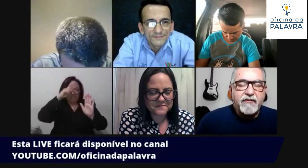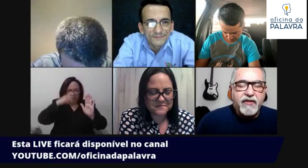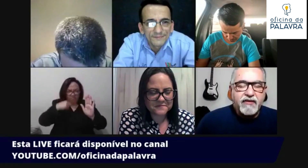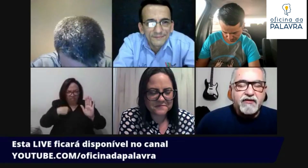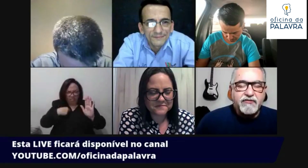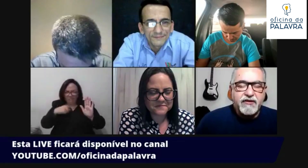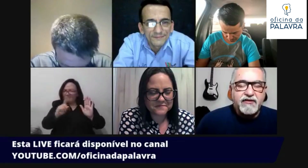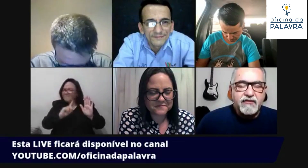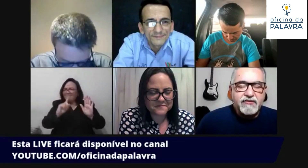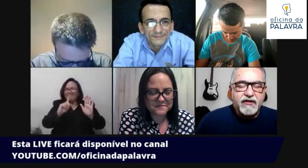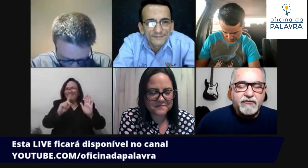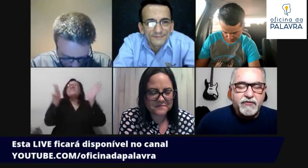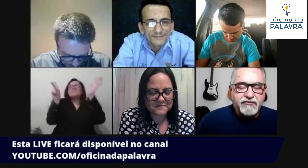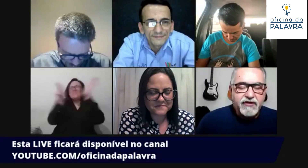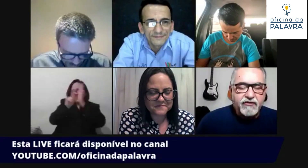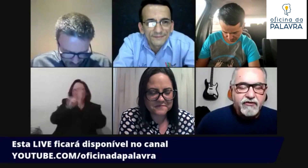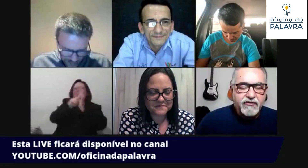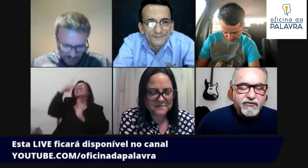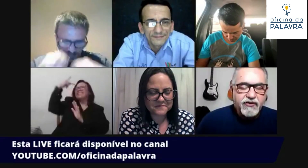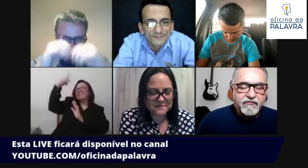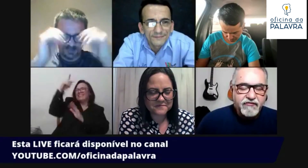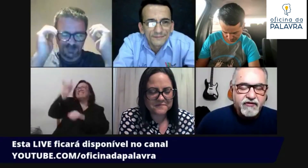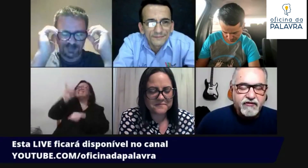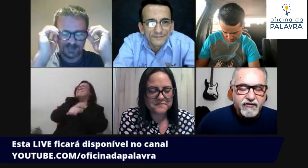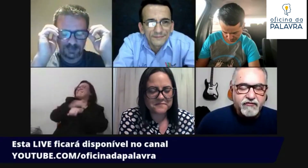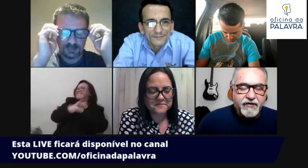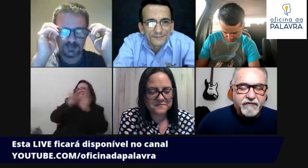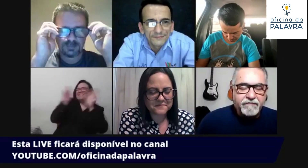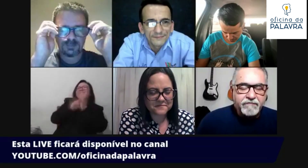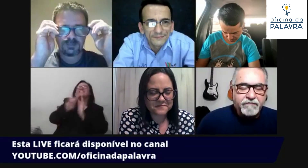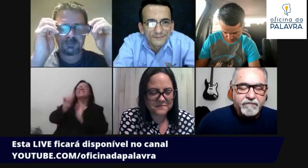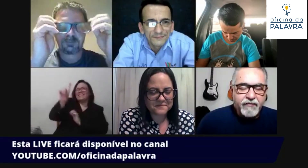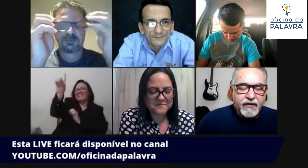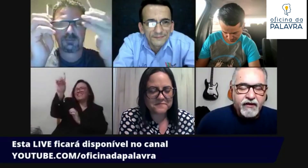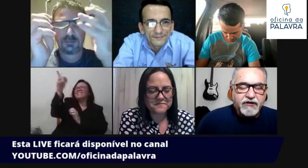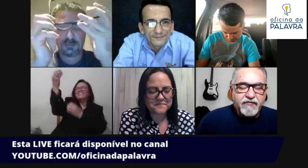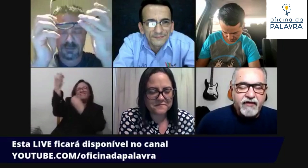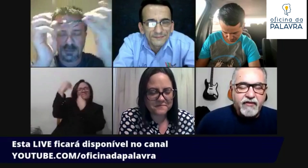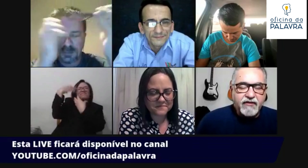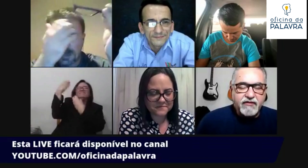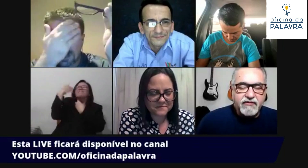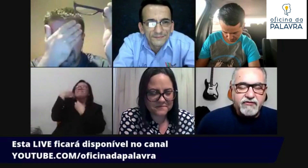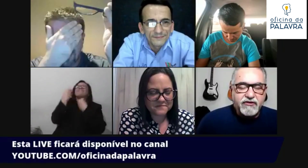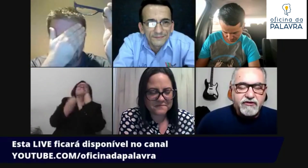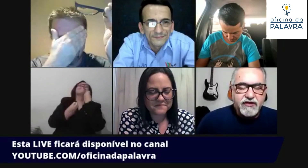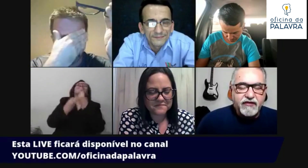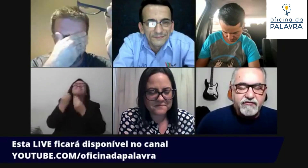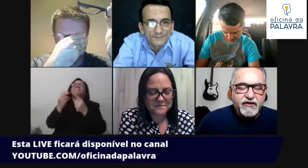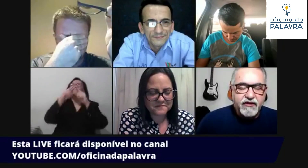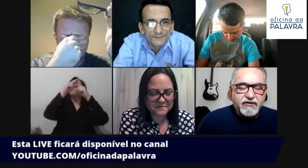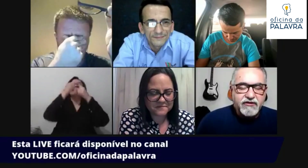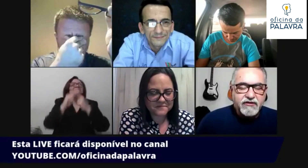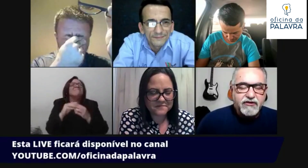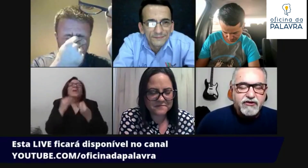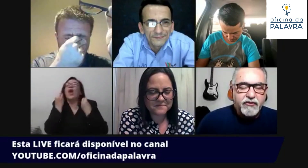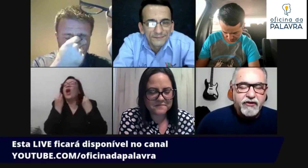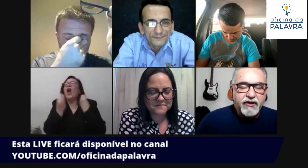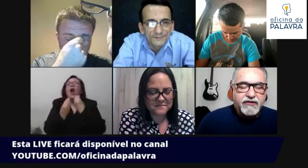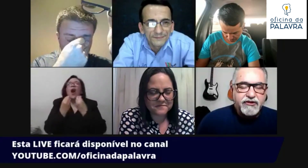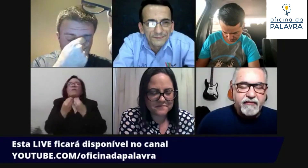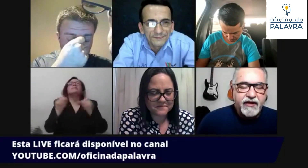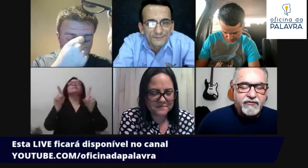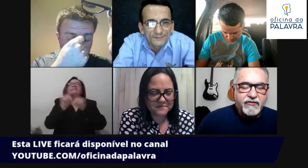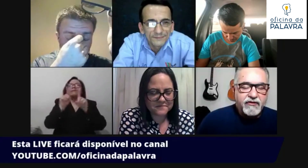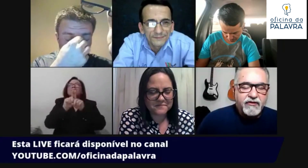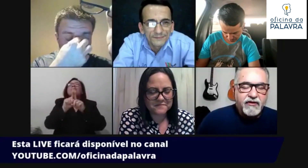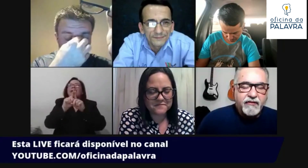de ferramentas para serem usadas pelo Senhor. Que o Senhor envie, então, Pai, as ferramentas, os teus servos, aqueles que se